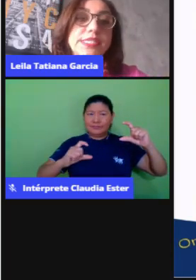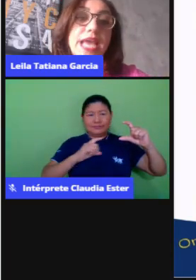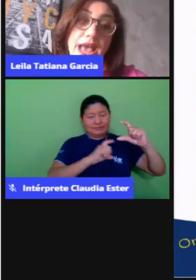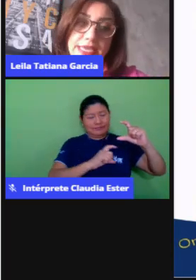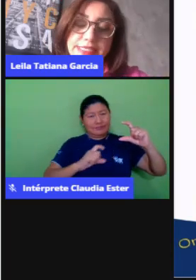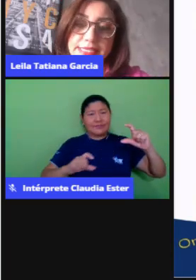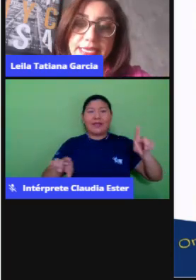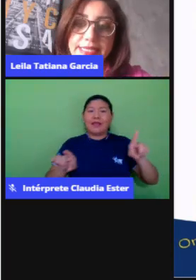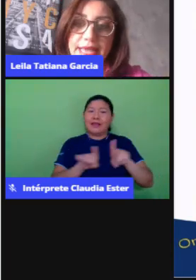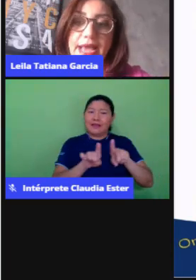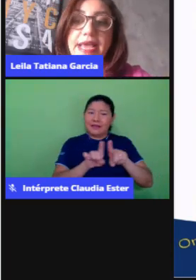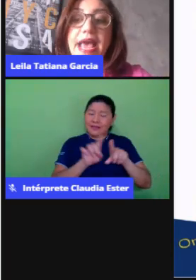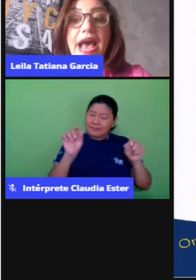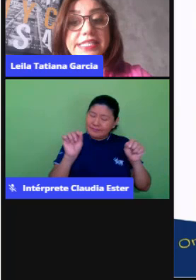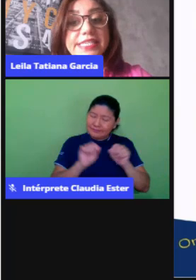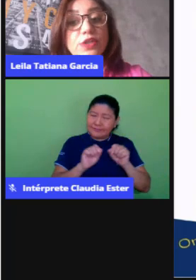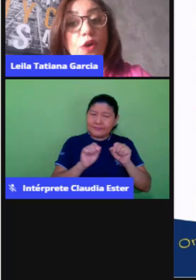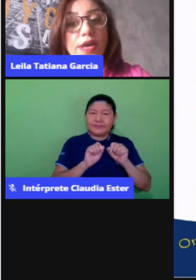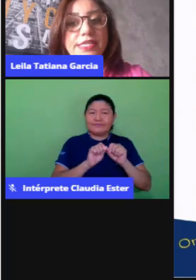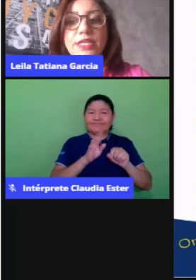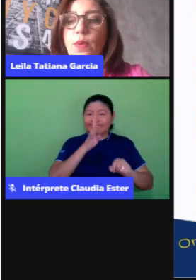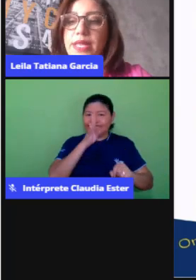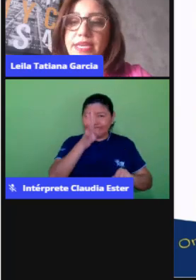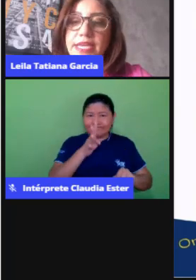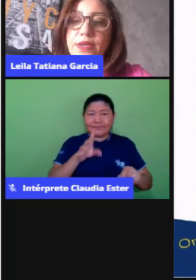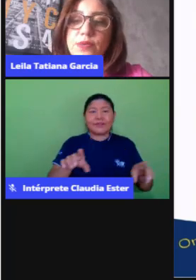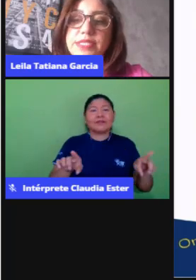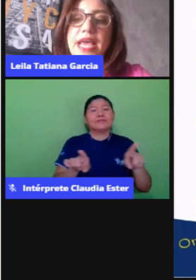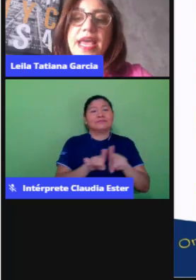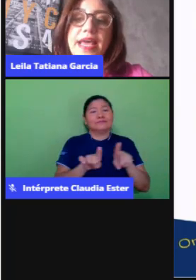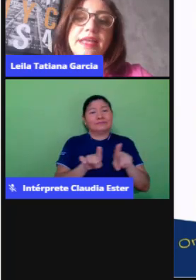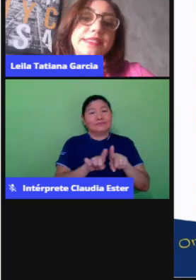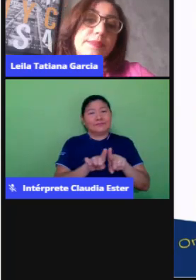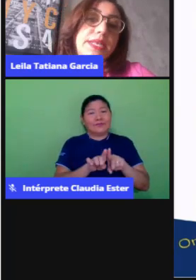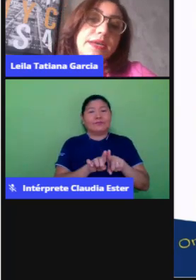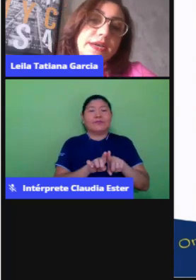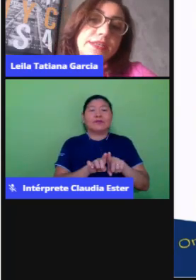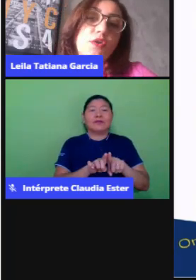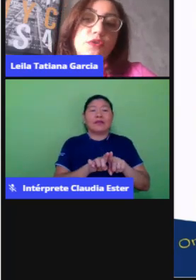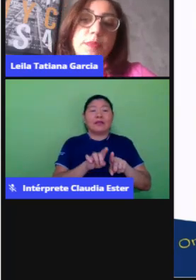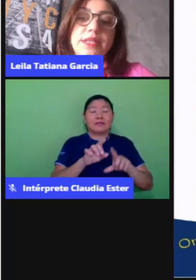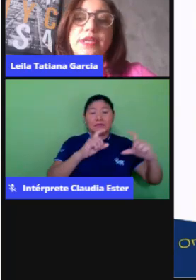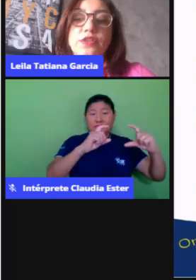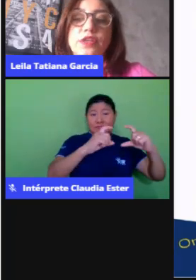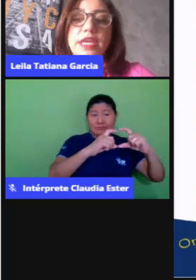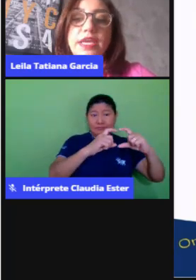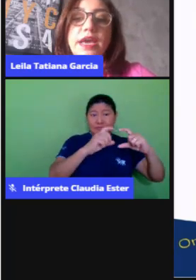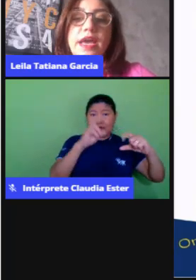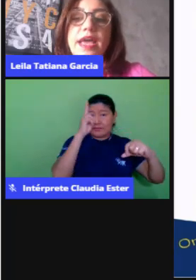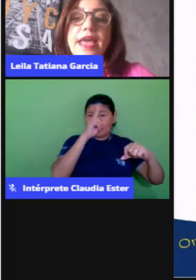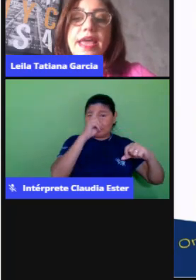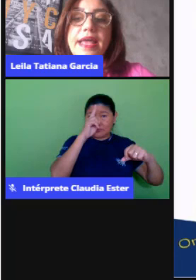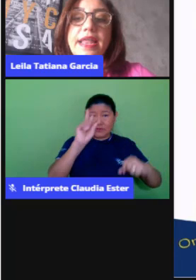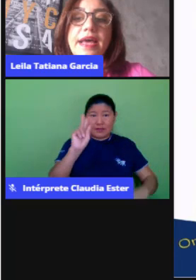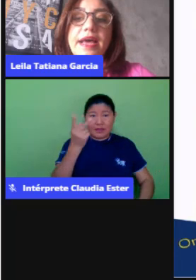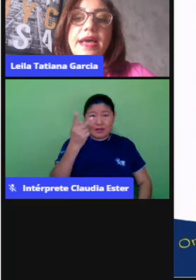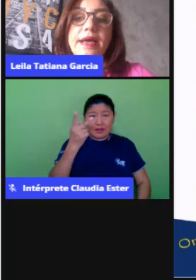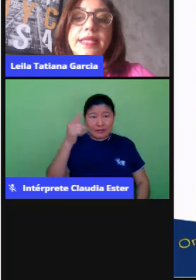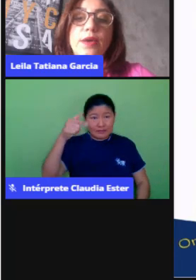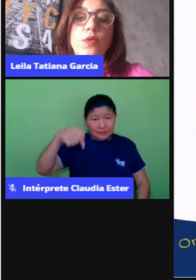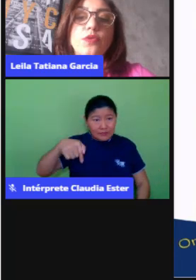valores sociais, tá? As histórias em quadrinhos, ela semelhante ao formato da tirinha,